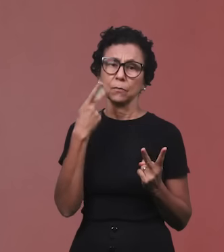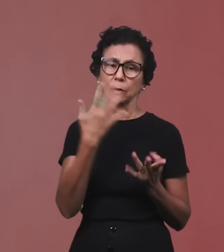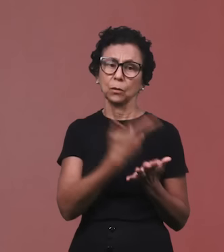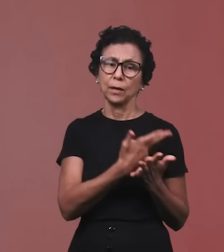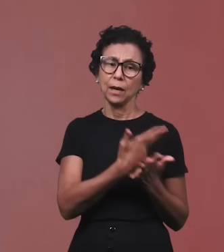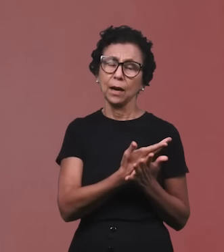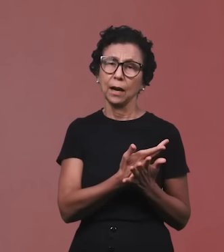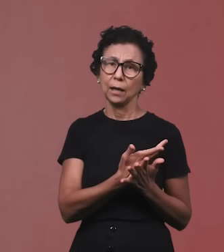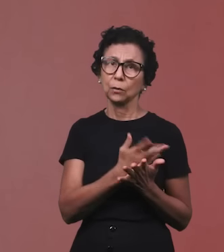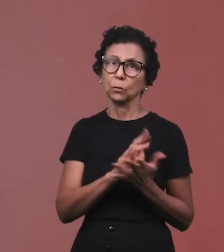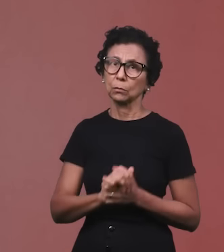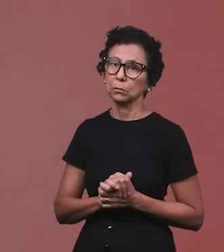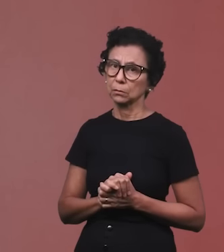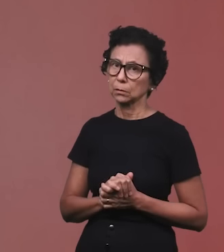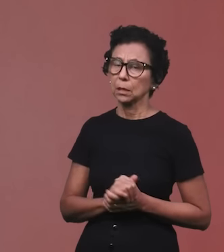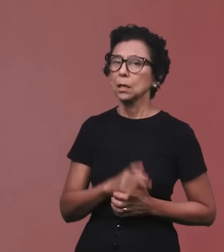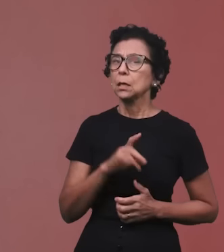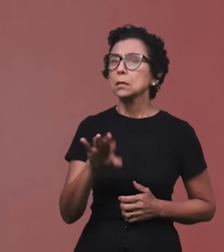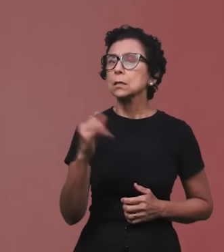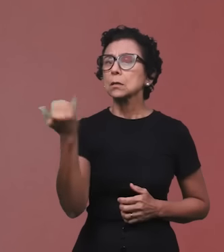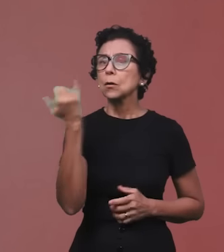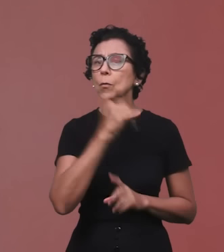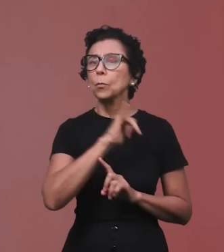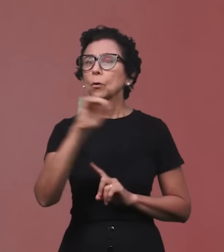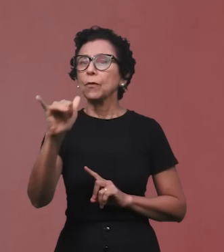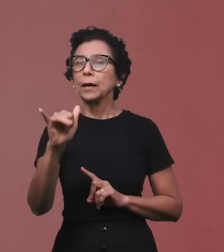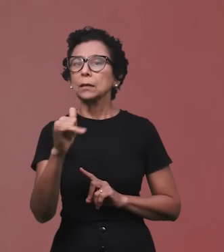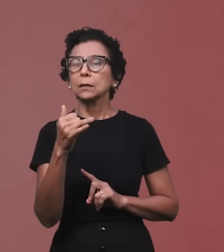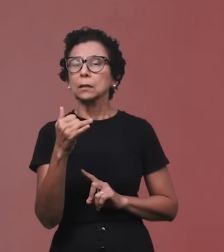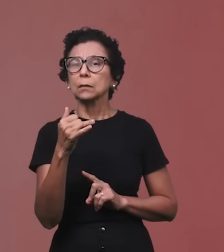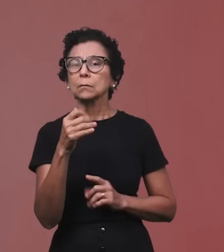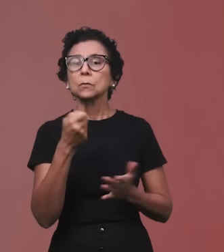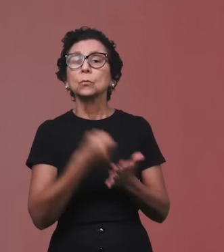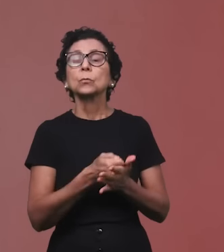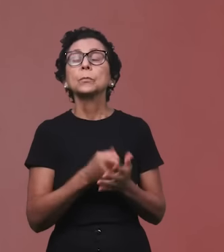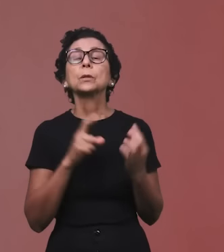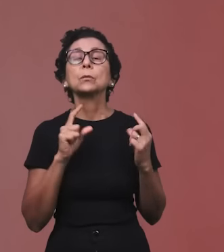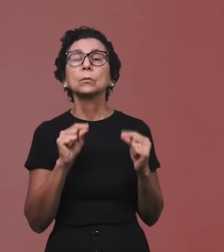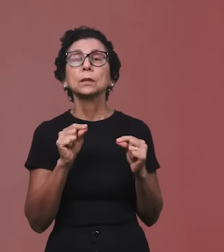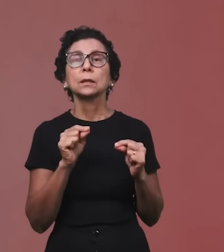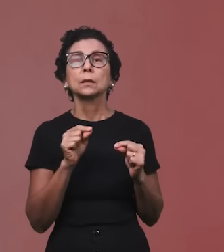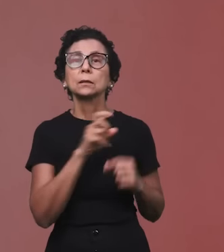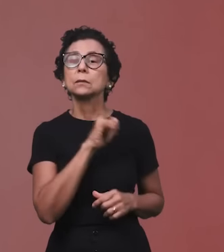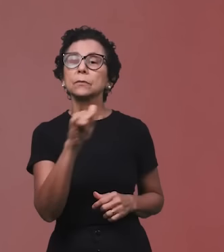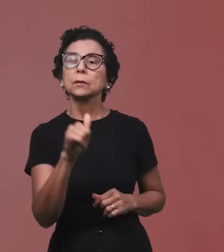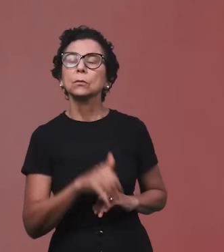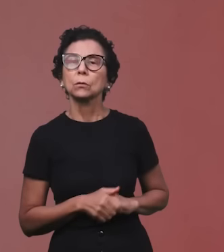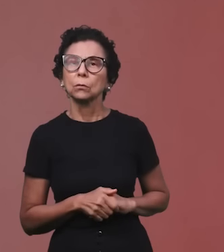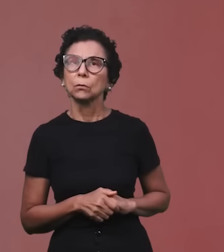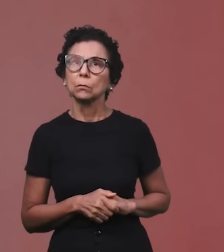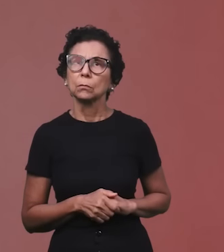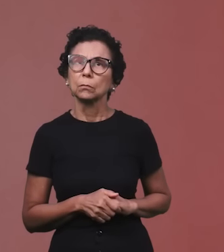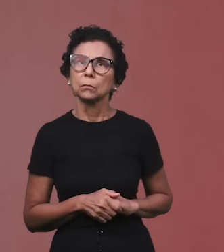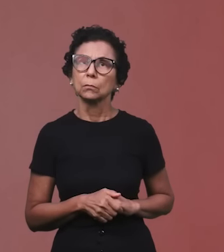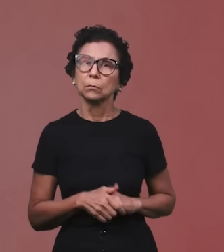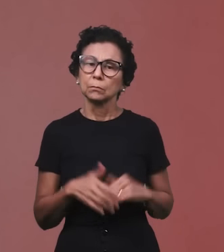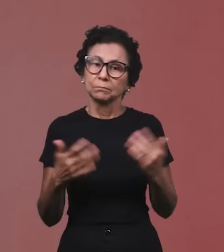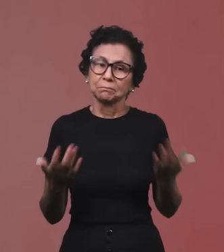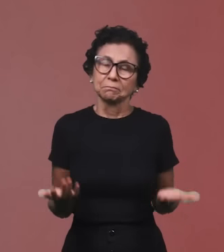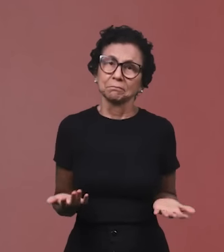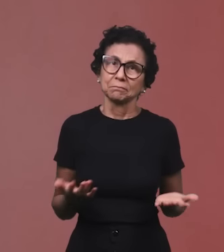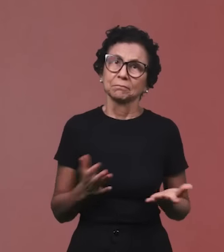reconhecido como profeta o dia que a palavra dele se cumprir. Então, vamos ver se a sua palavra vai se cumprir. Quer dizer, naquele ano ele morreu. Quer dizer,